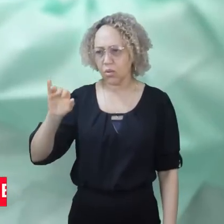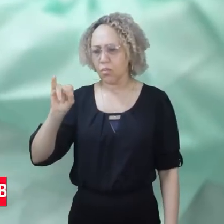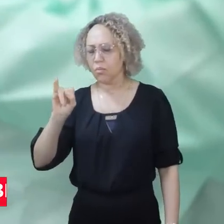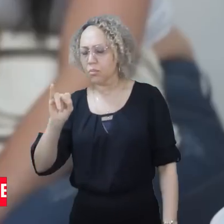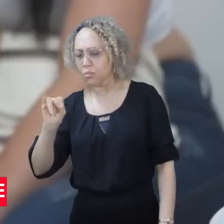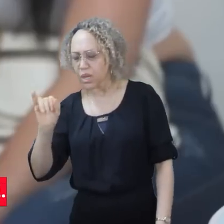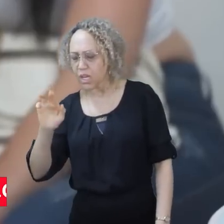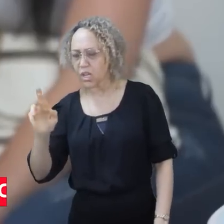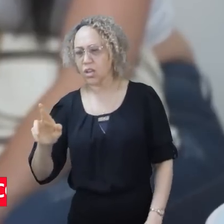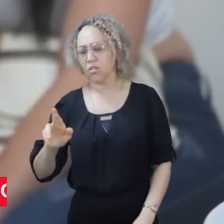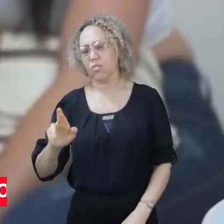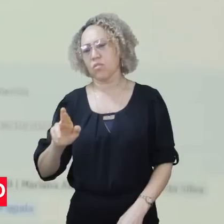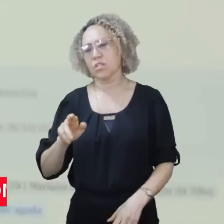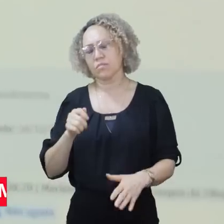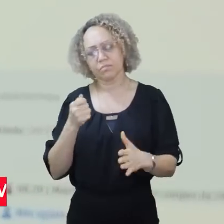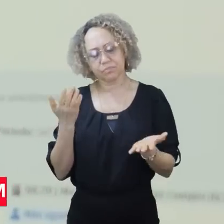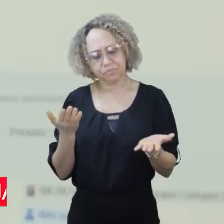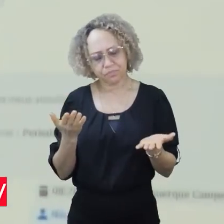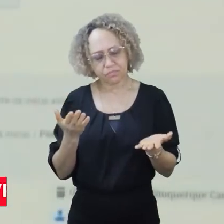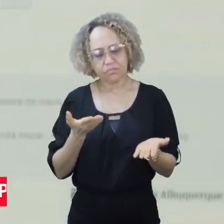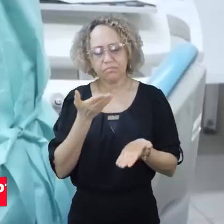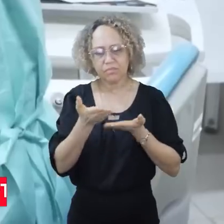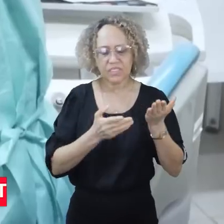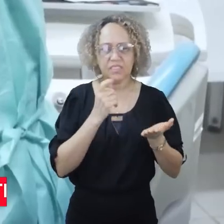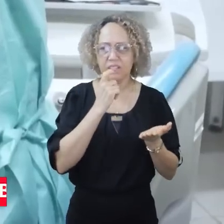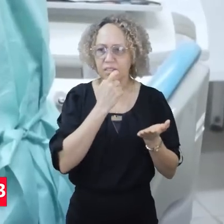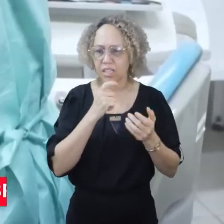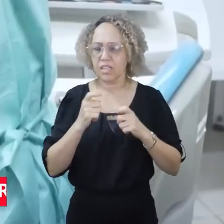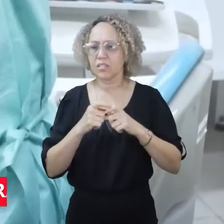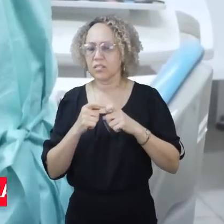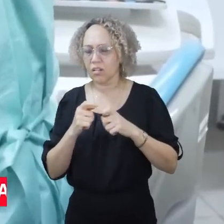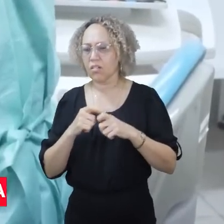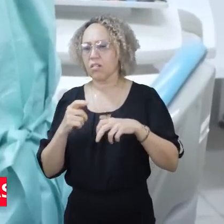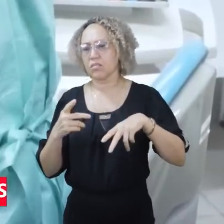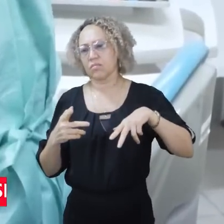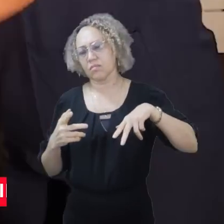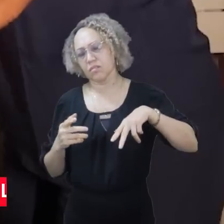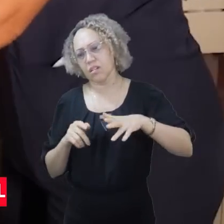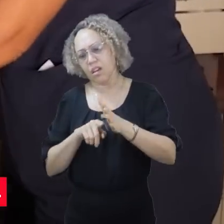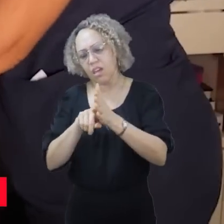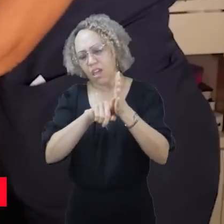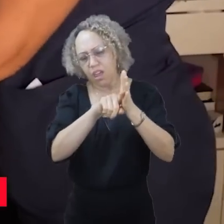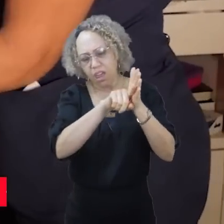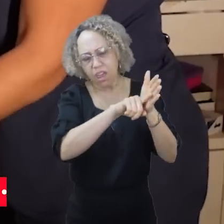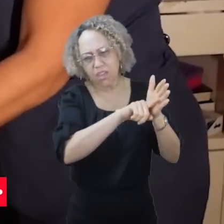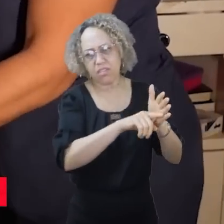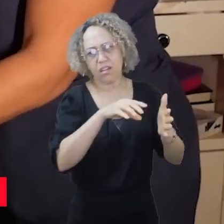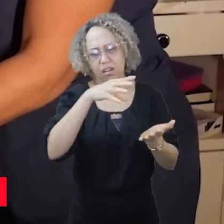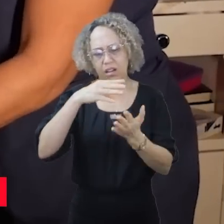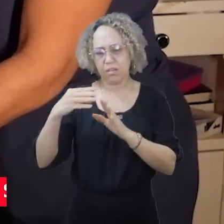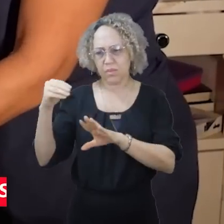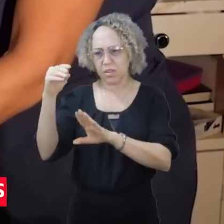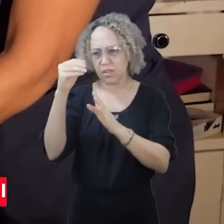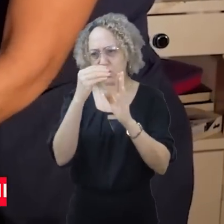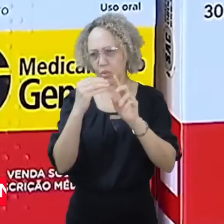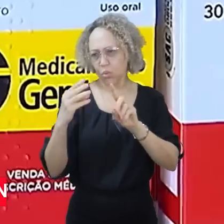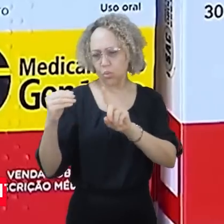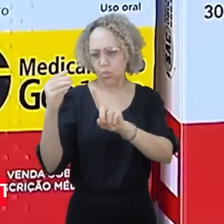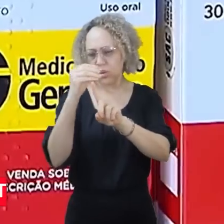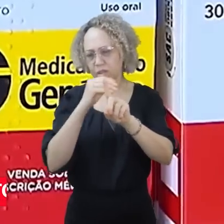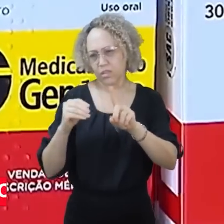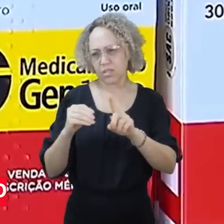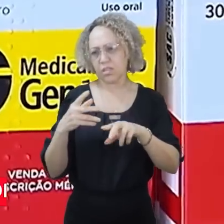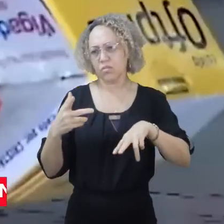atendimentos médicos e odontológicos, exames, cirurgias, internações e muito mais. Também é por meio dele